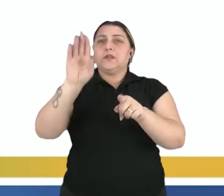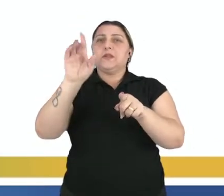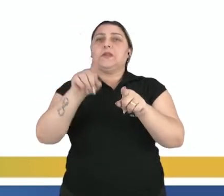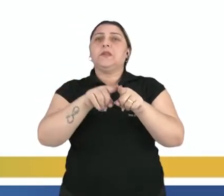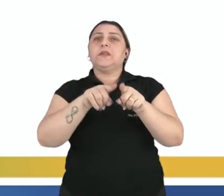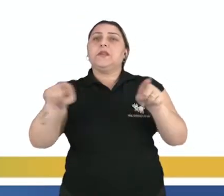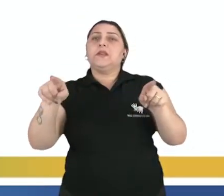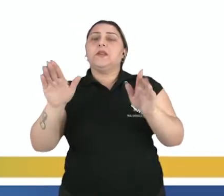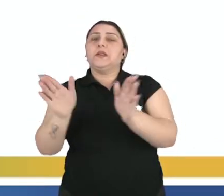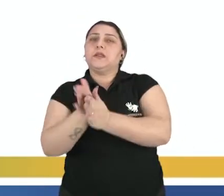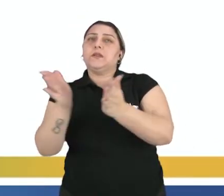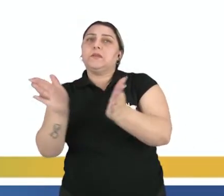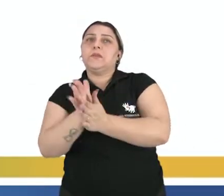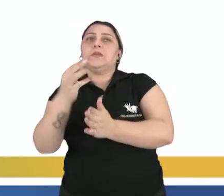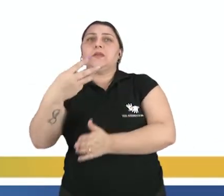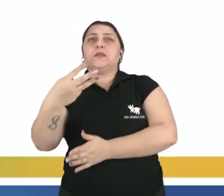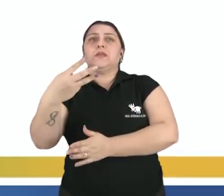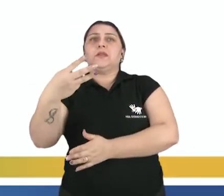pobreza,